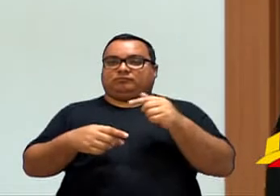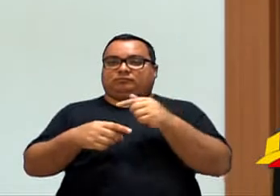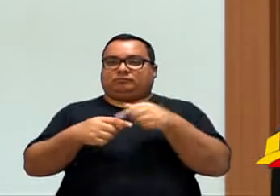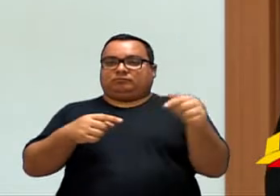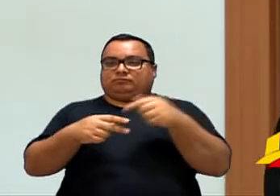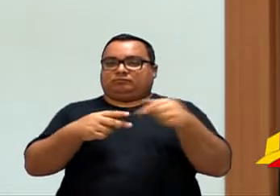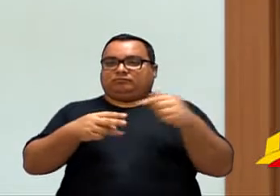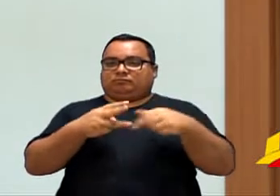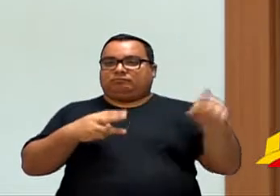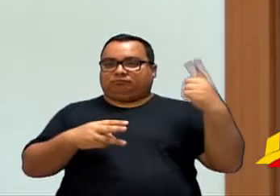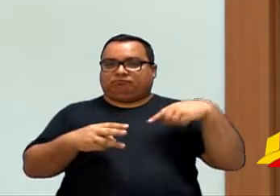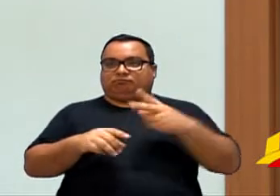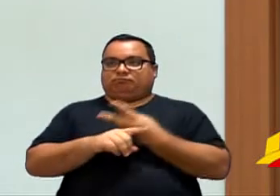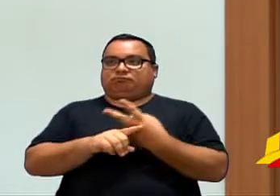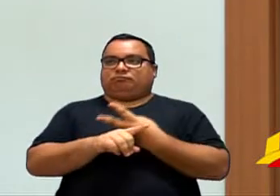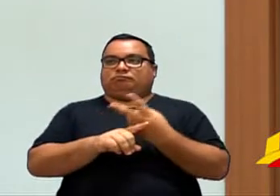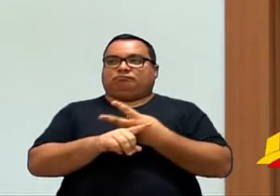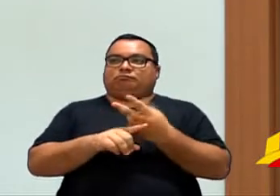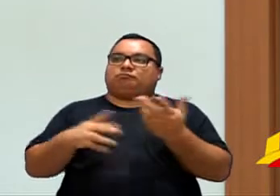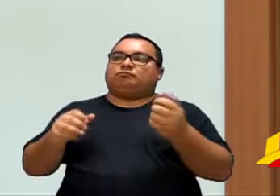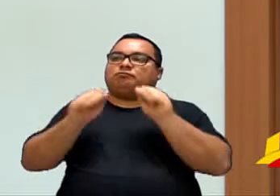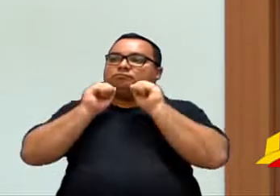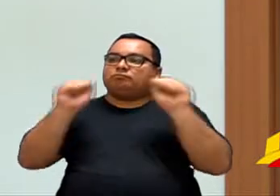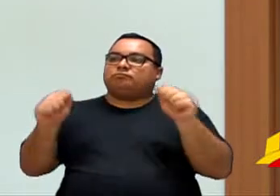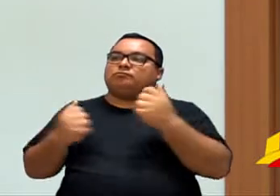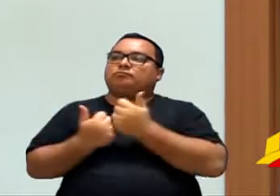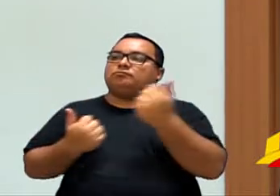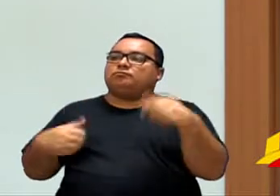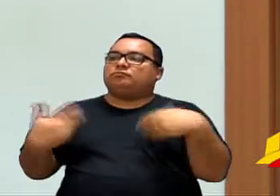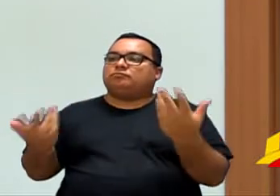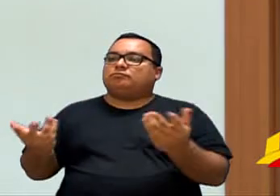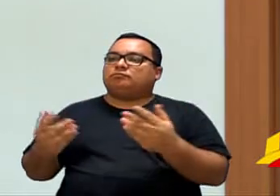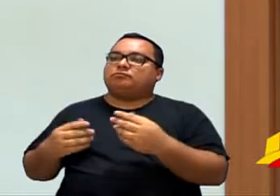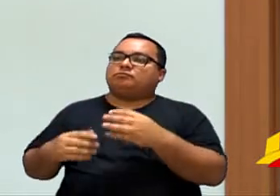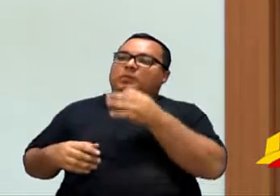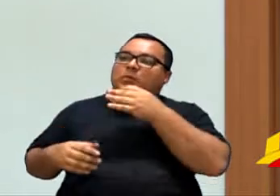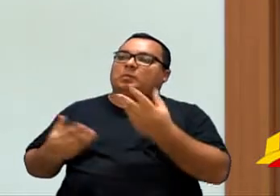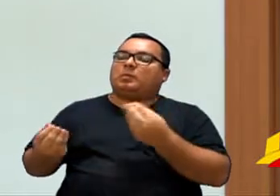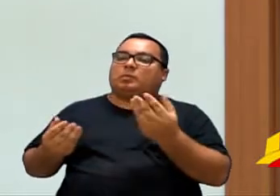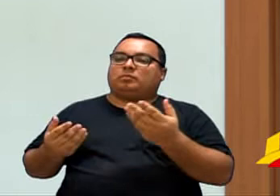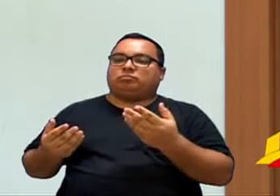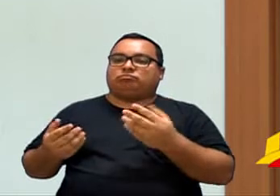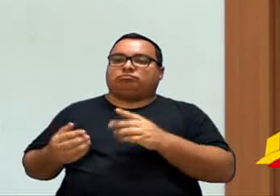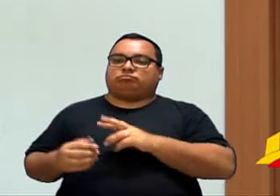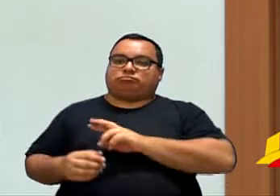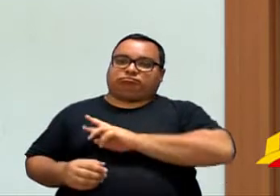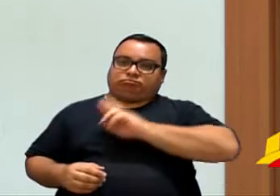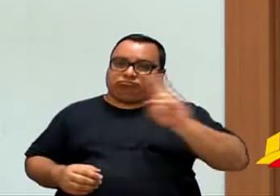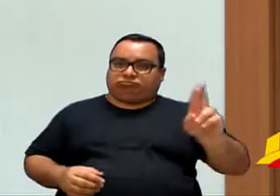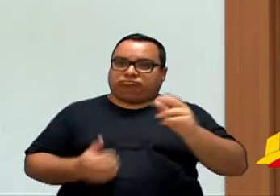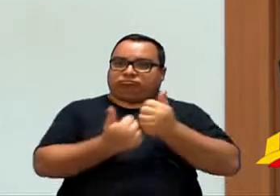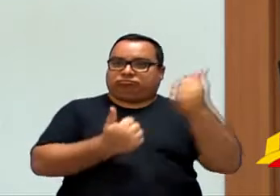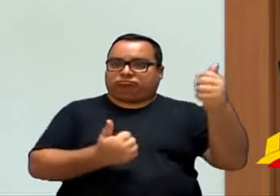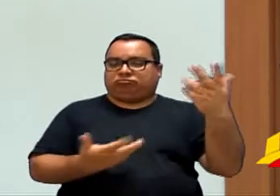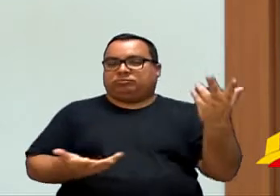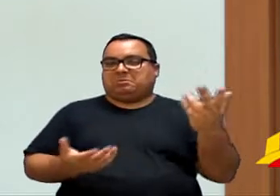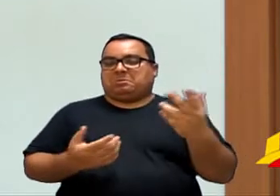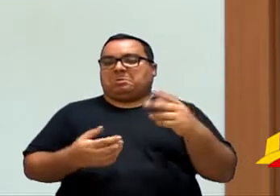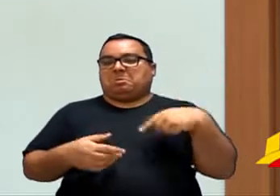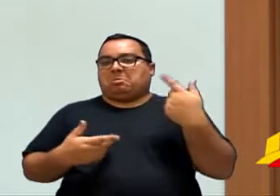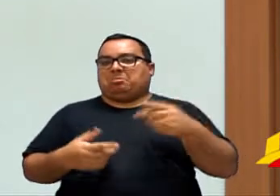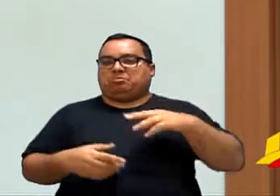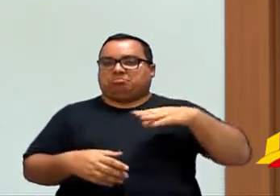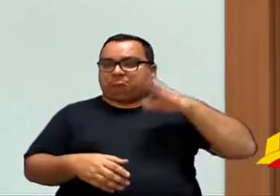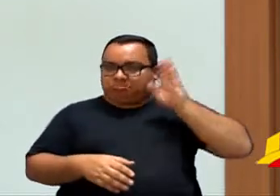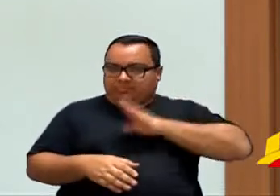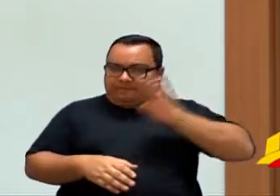eu não consigo falar a gente precisa entender isso ou manda um representante na comissão ou na hora que o vereador foi